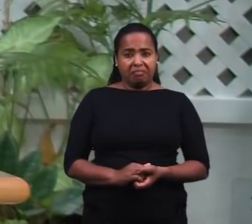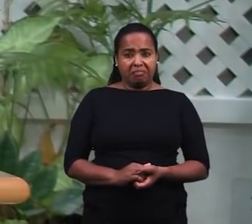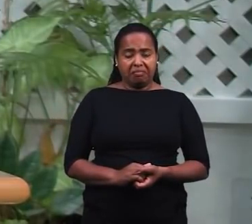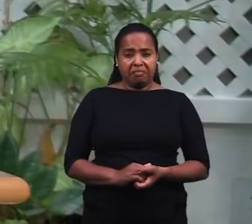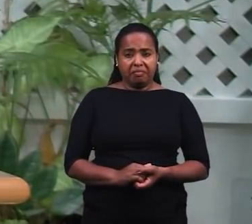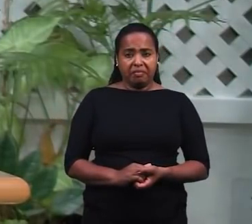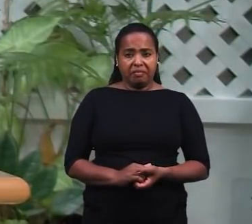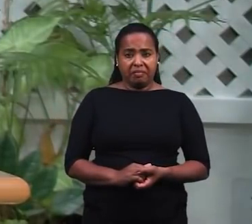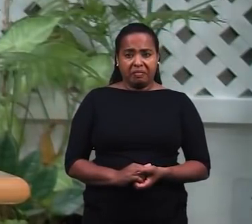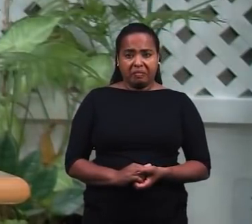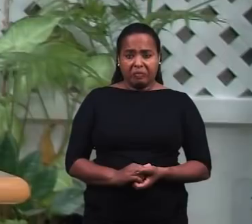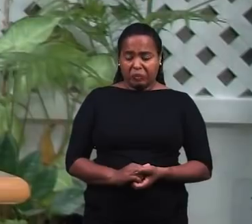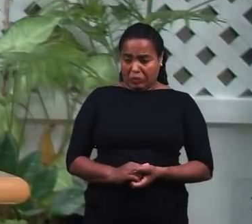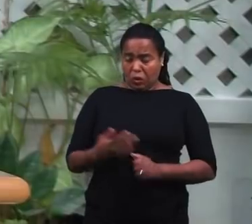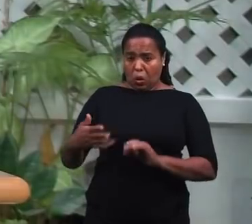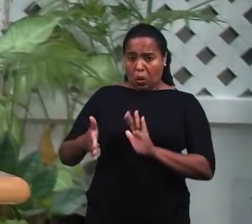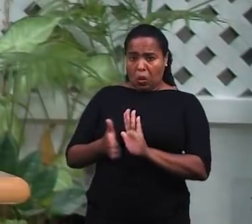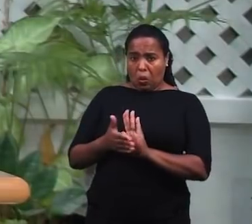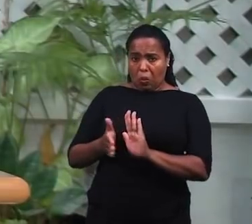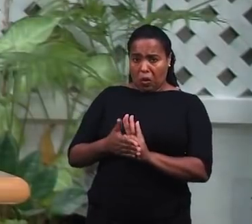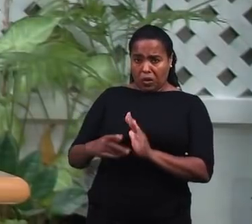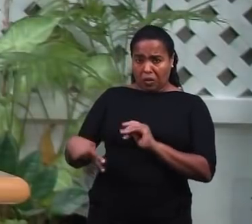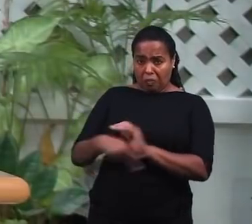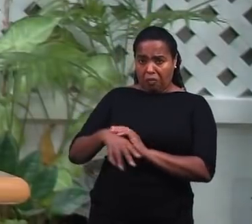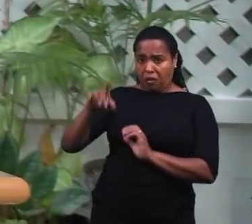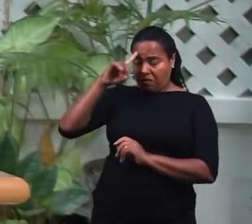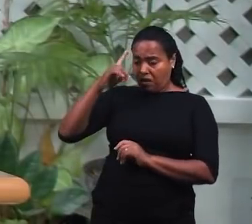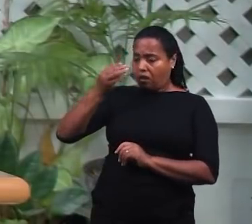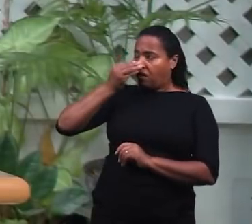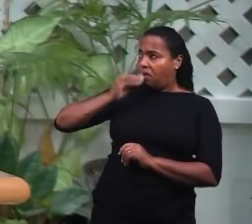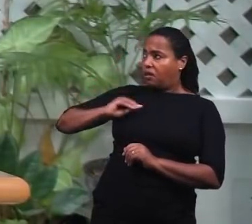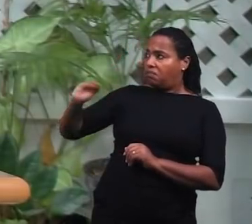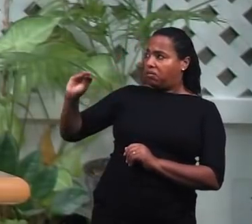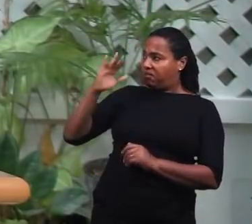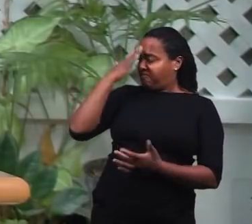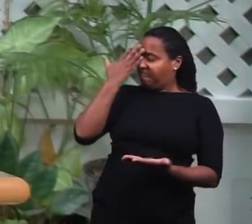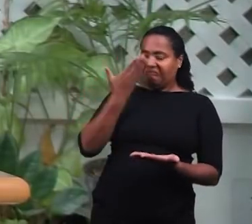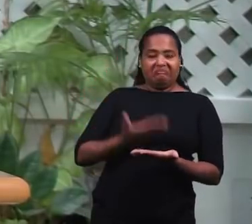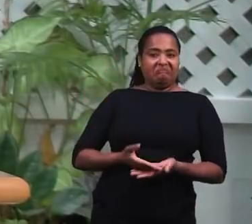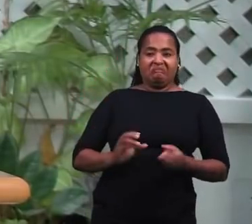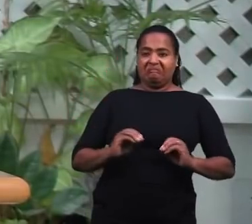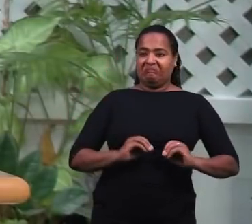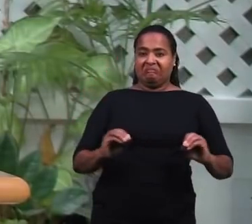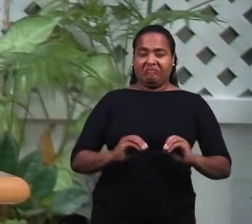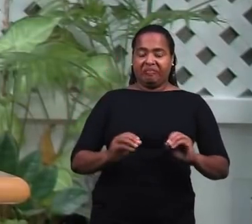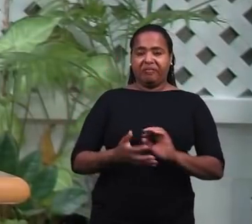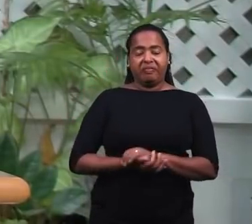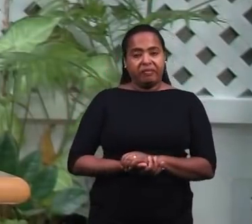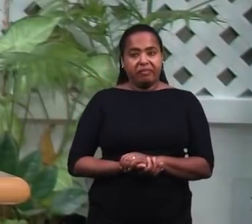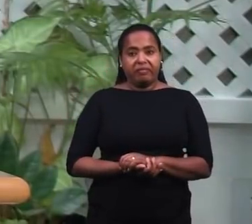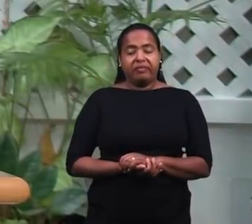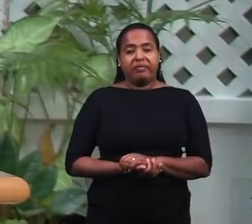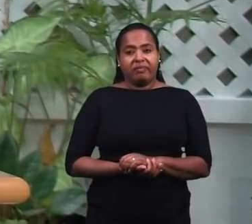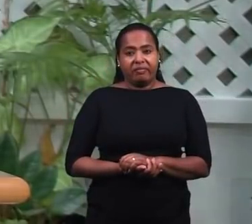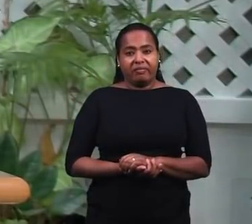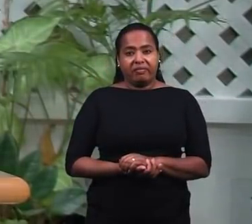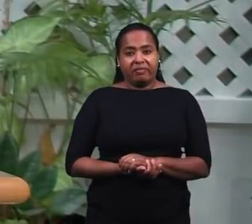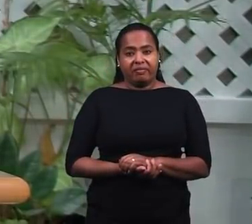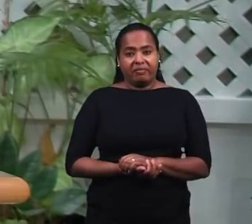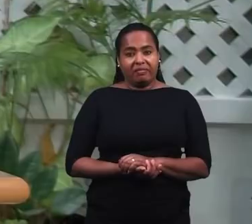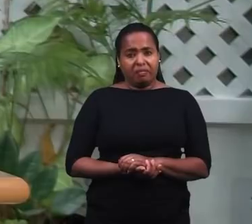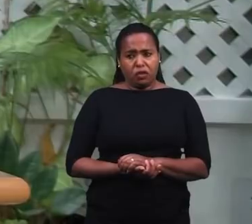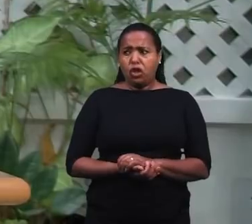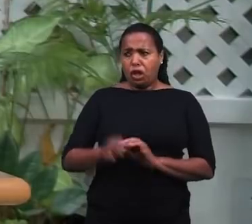Descreu do projeto de Deus, aquele que pode fazer todas as coisas,